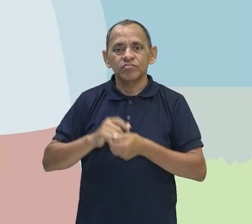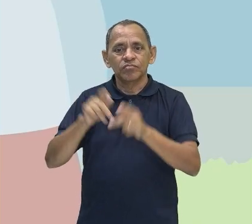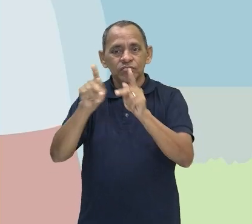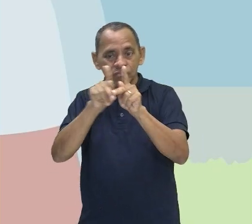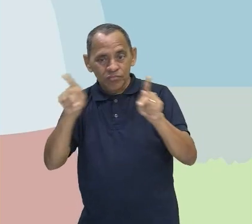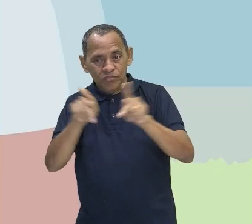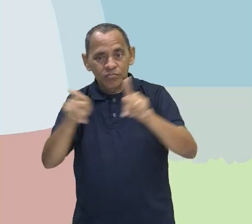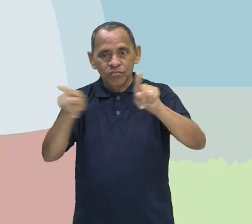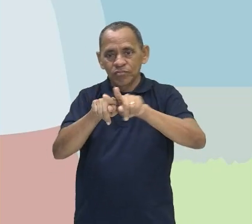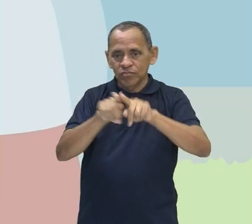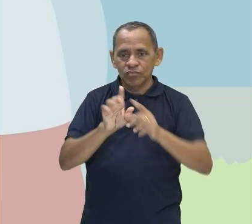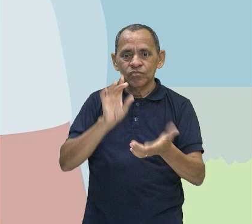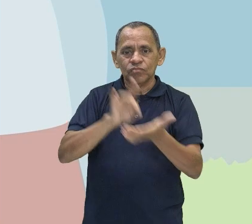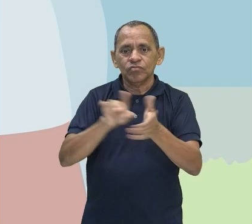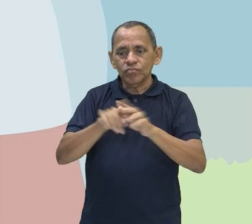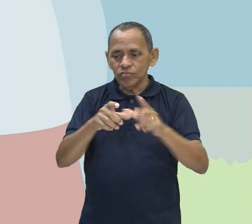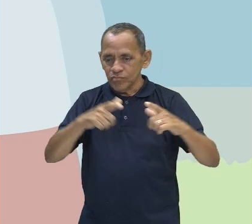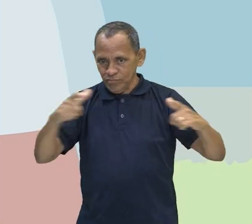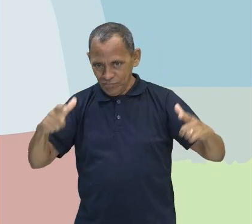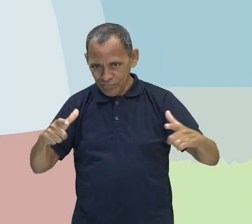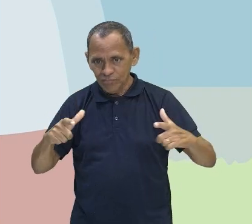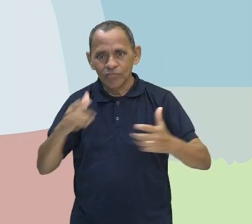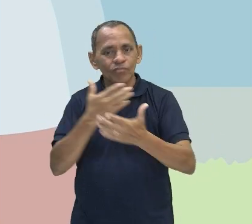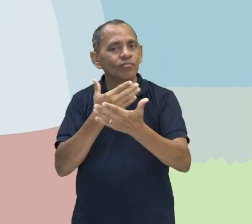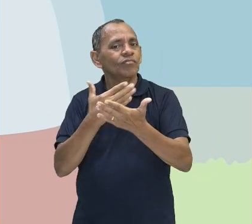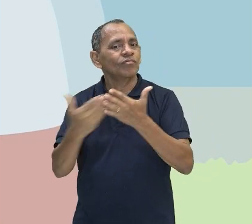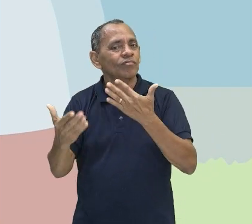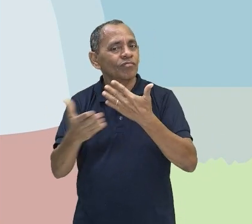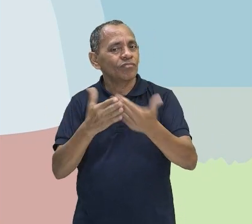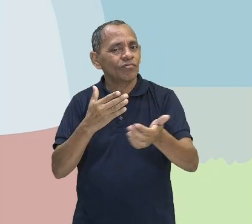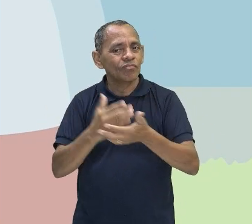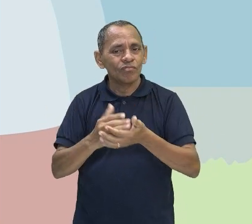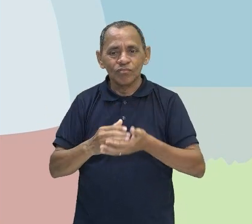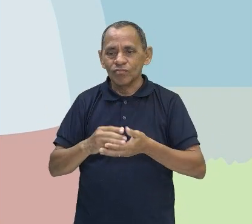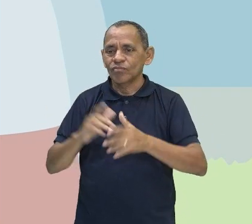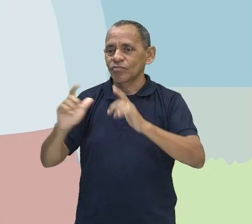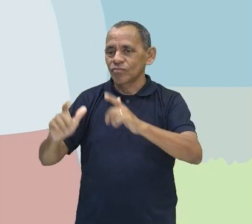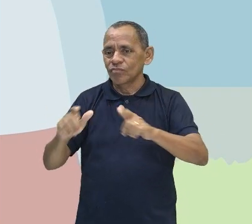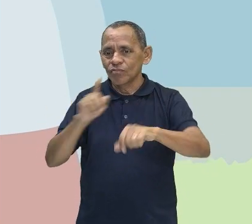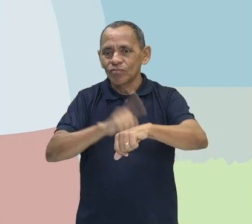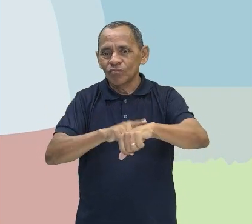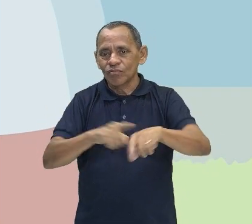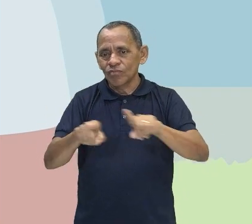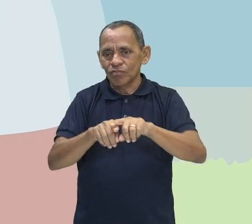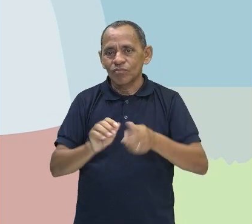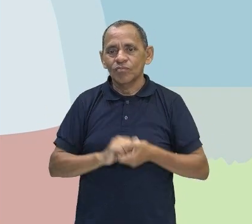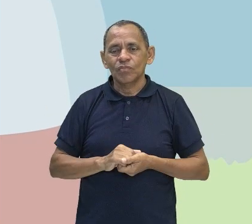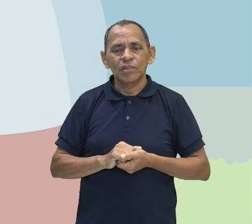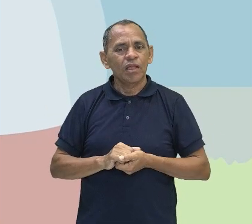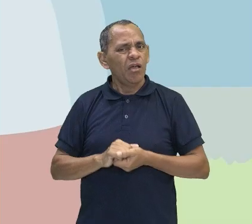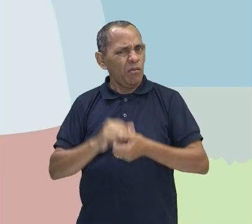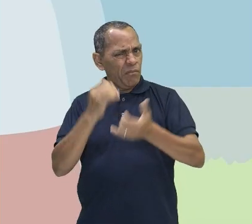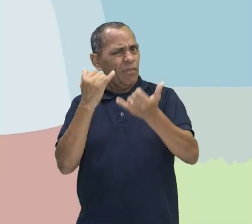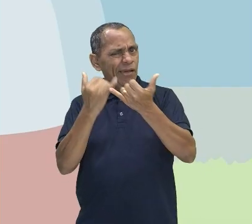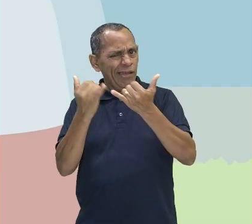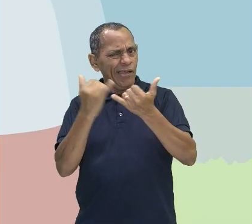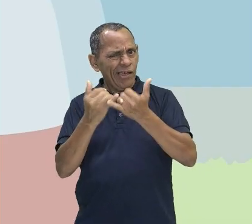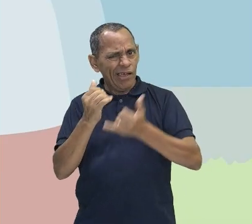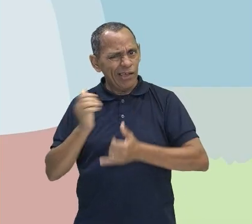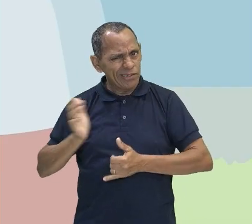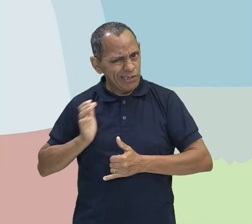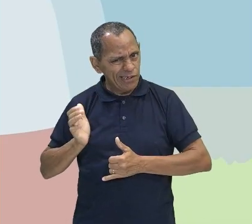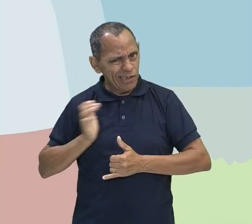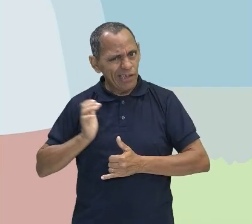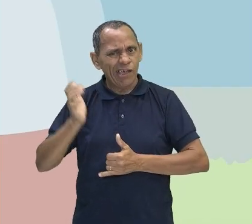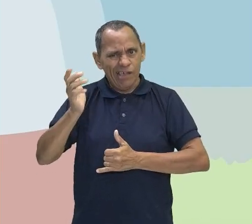um prato elegante para qualquer ocasião. Ah, mas parece caro, Dona Rosa.